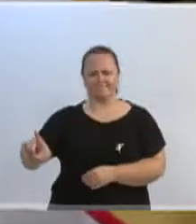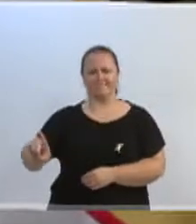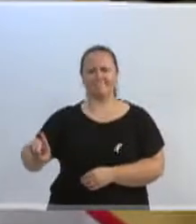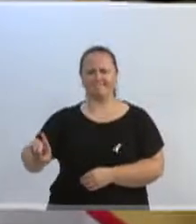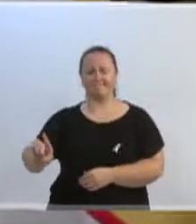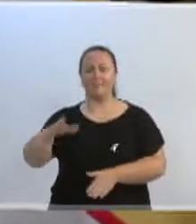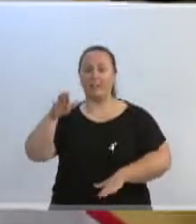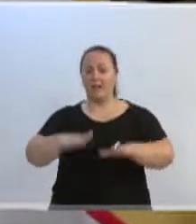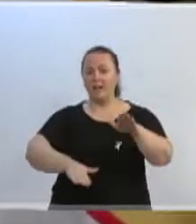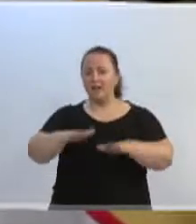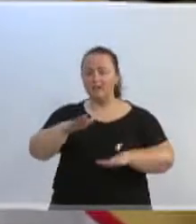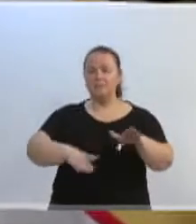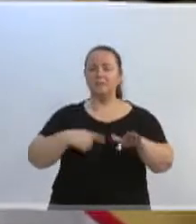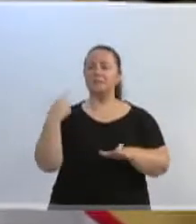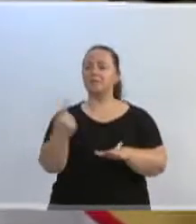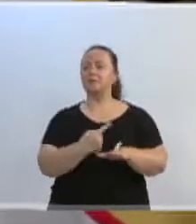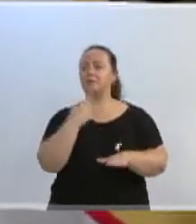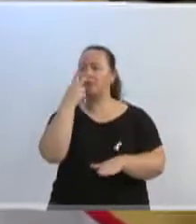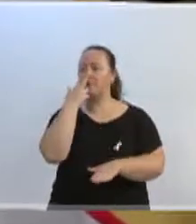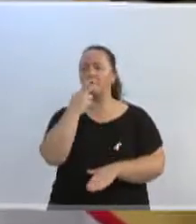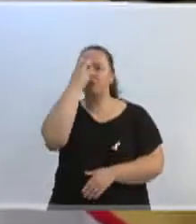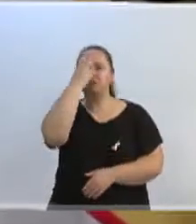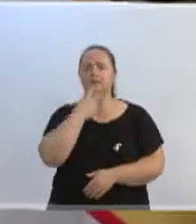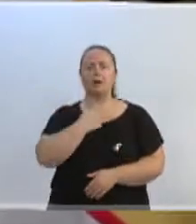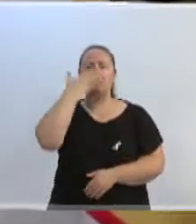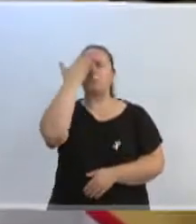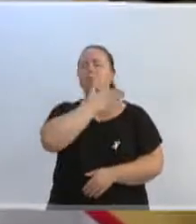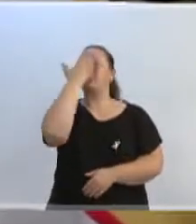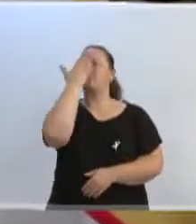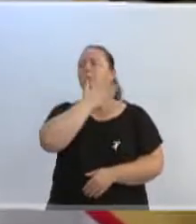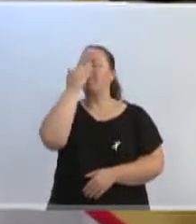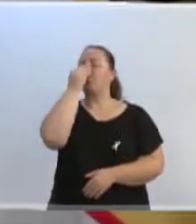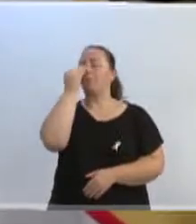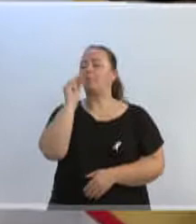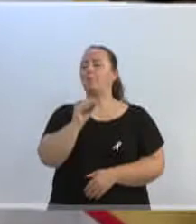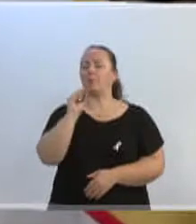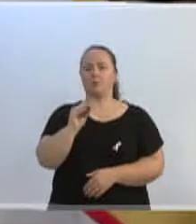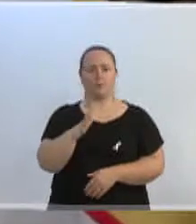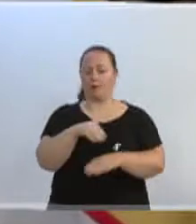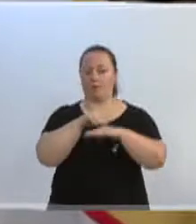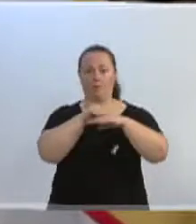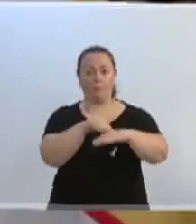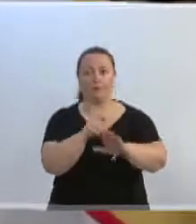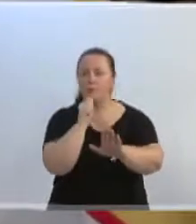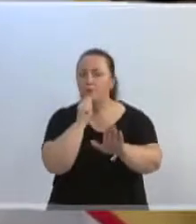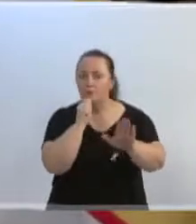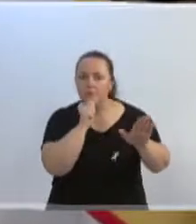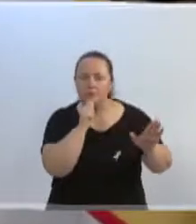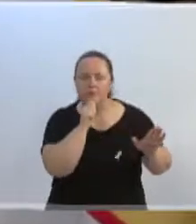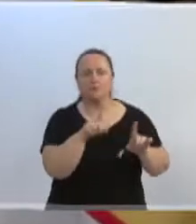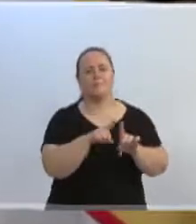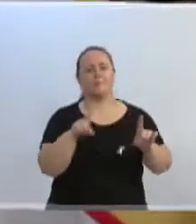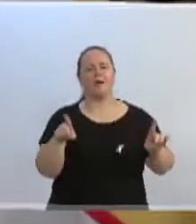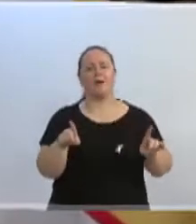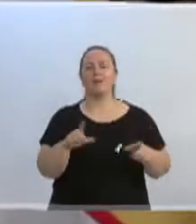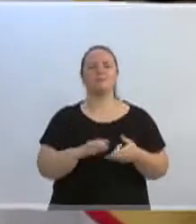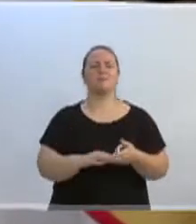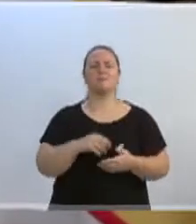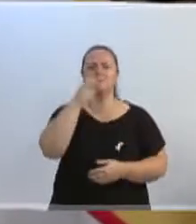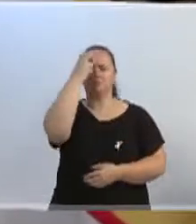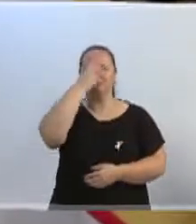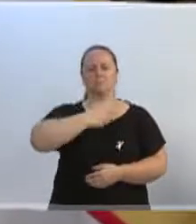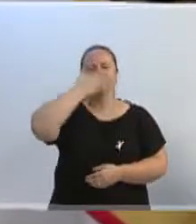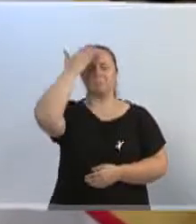a gente faz como se fosse um cego, literalmente, né? Não ofendendo os cegos que aqui estão, mas nós cegamos